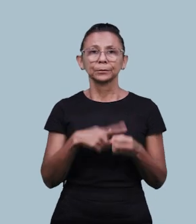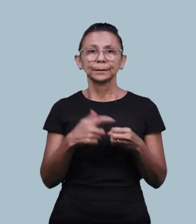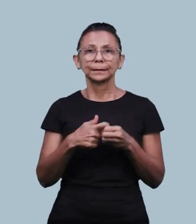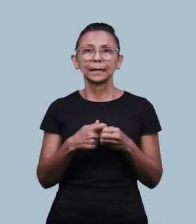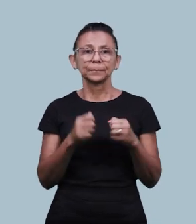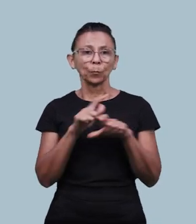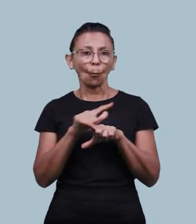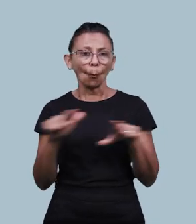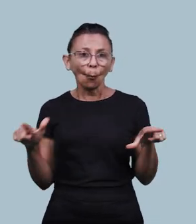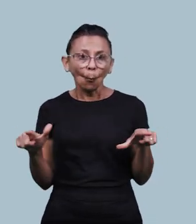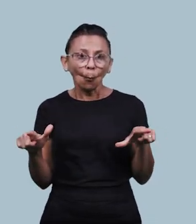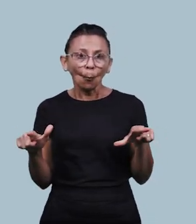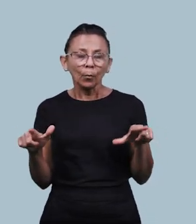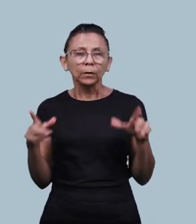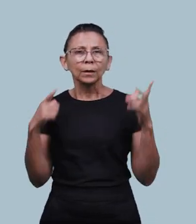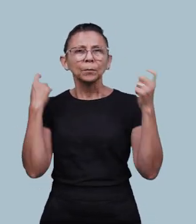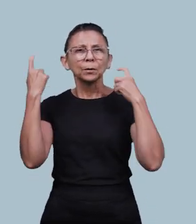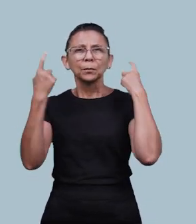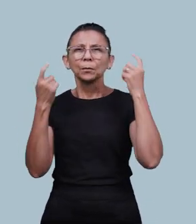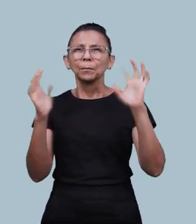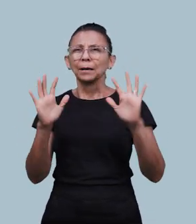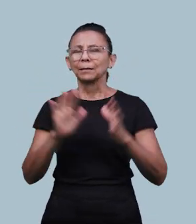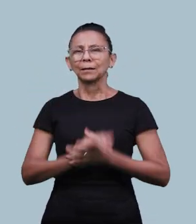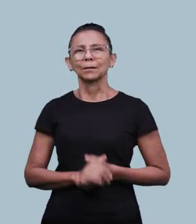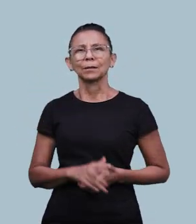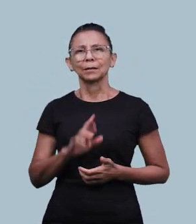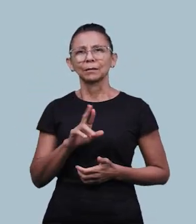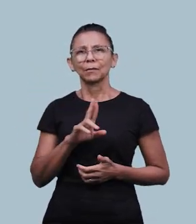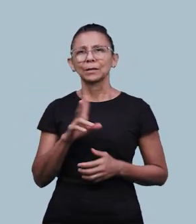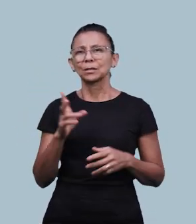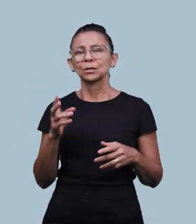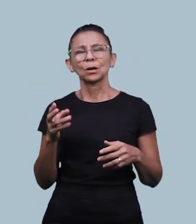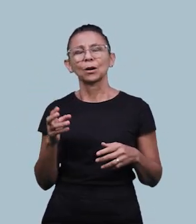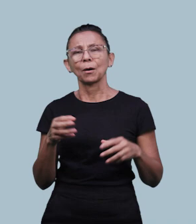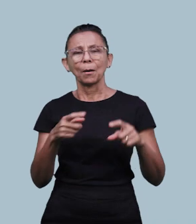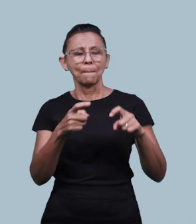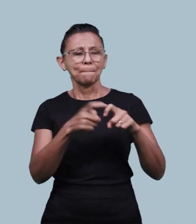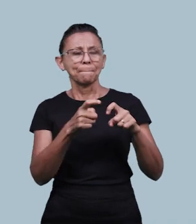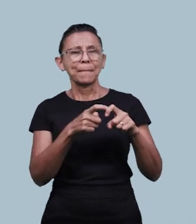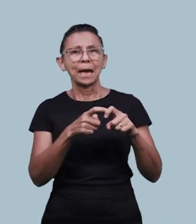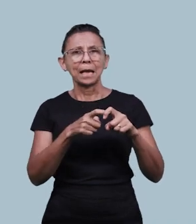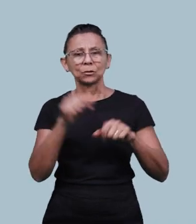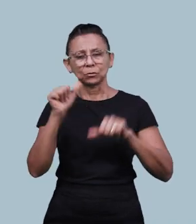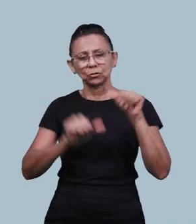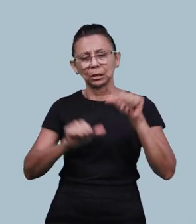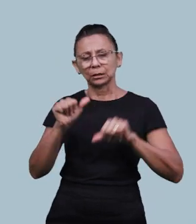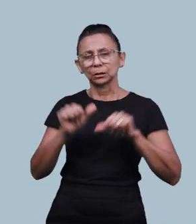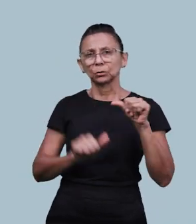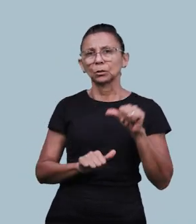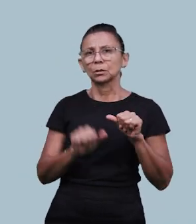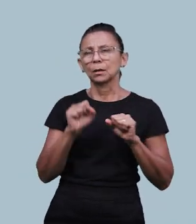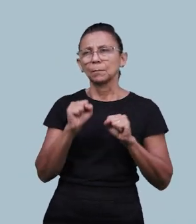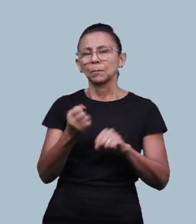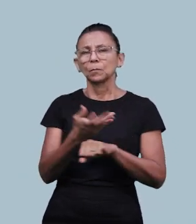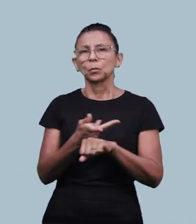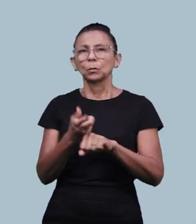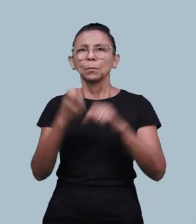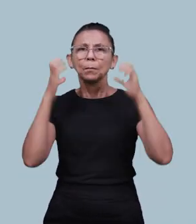nada, não se preocupe. Você não precisa só de um médico para fazer esse diagnóstico. Você pode procurar um